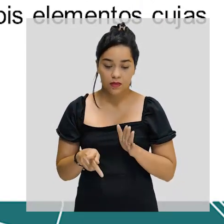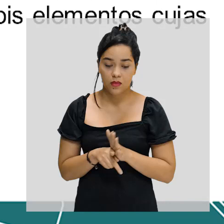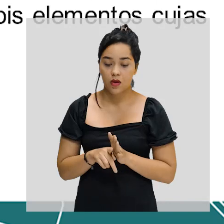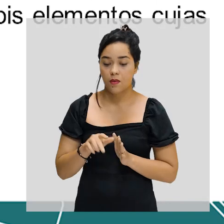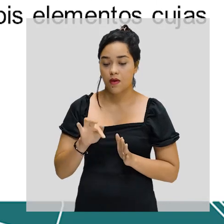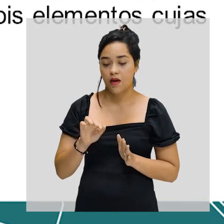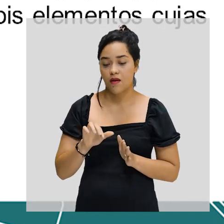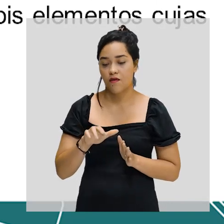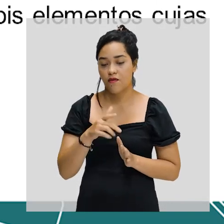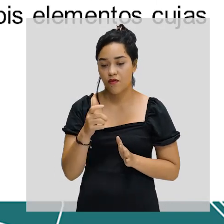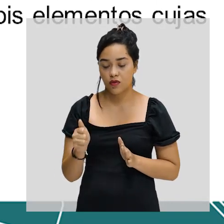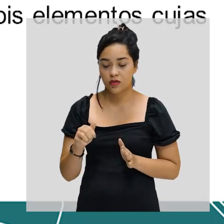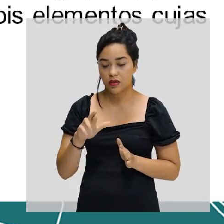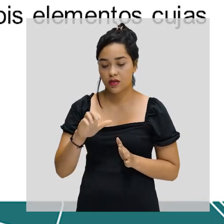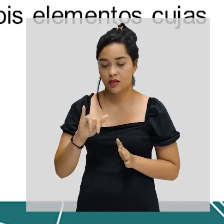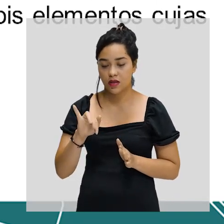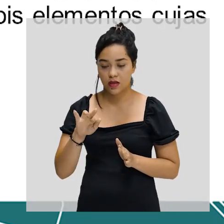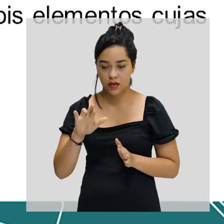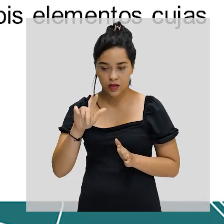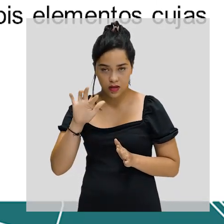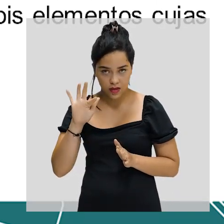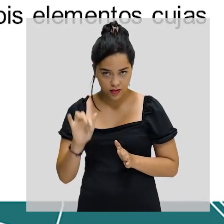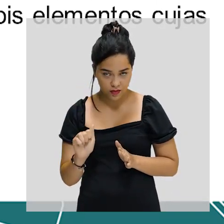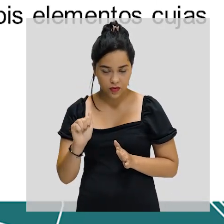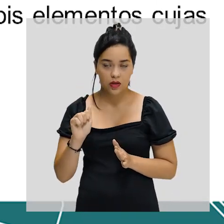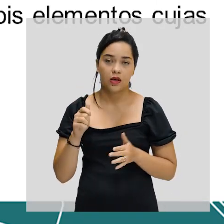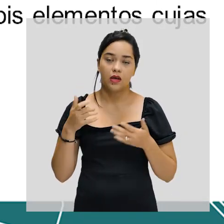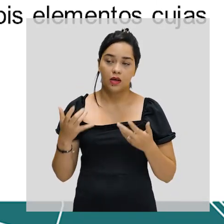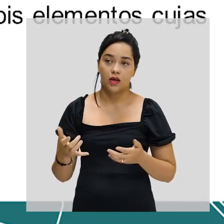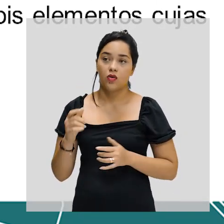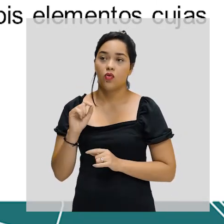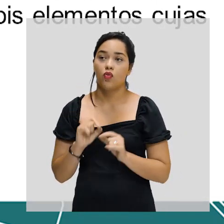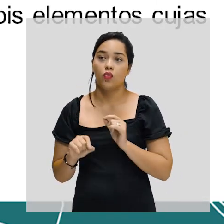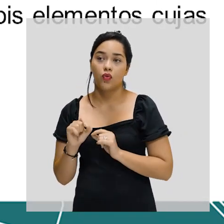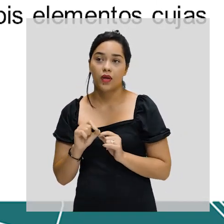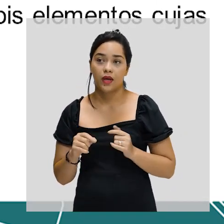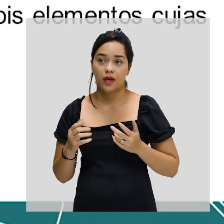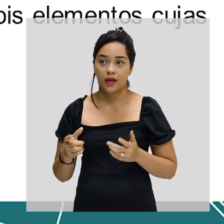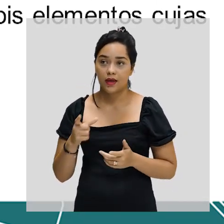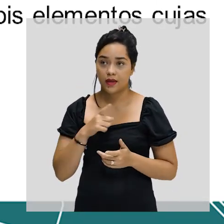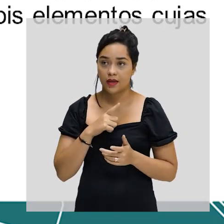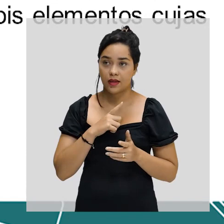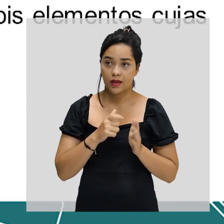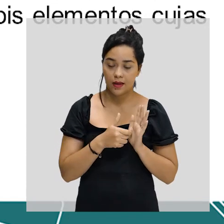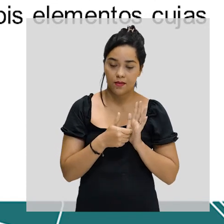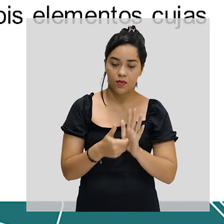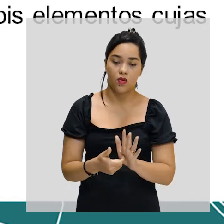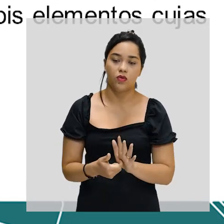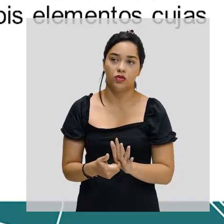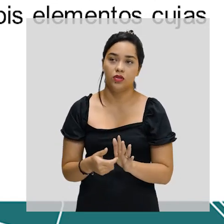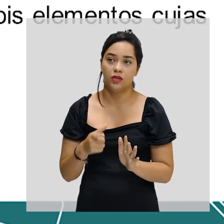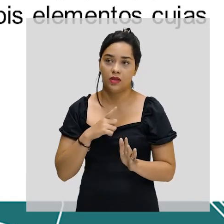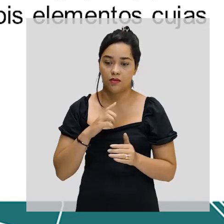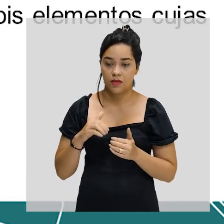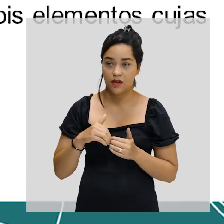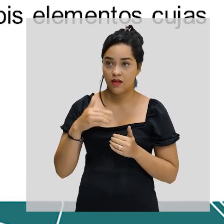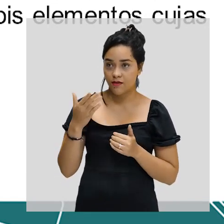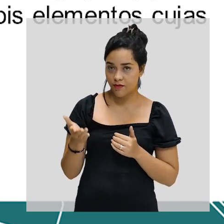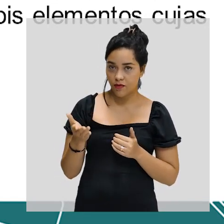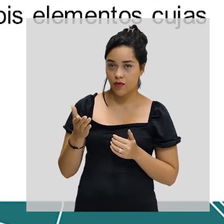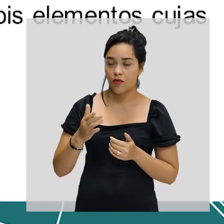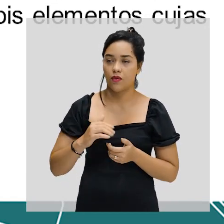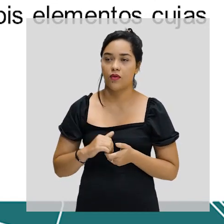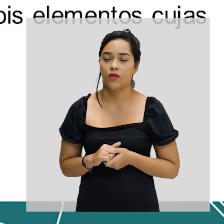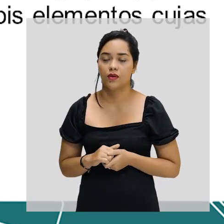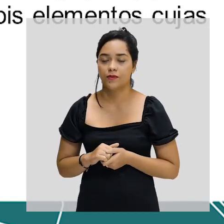força centrífuga, né? Centrífuga é aquilo, não é, que aponta para fora. Centrifugar